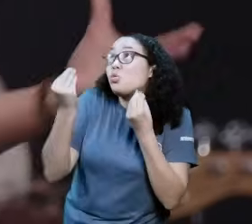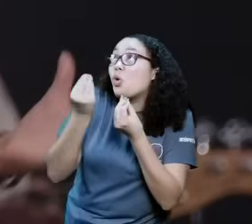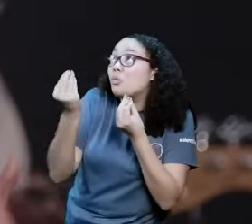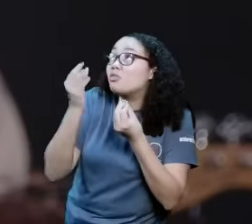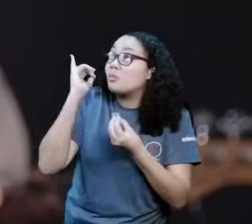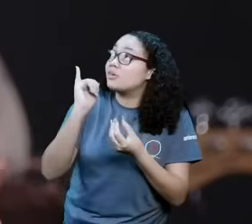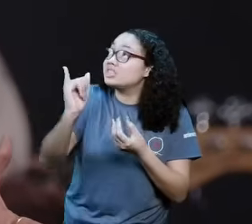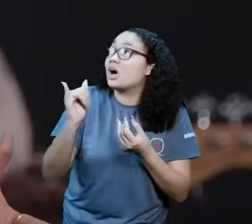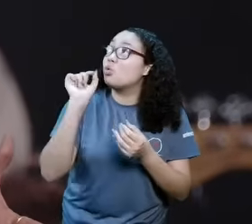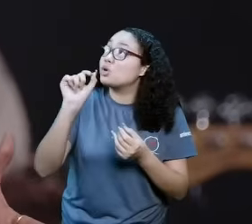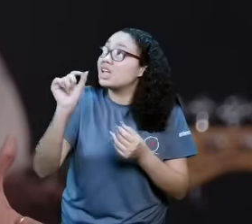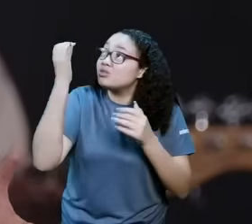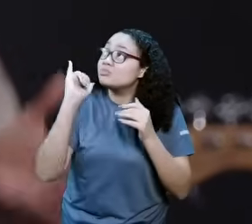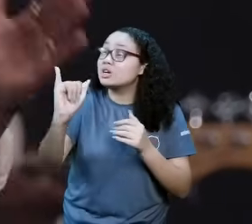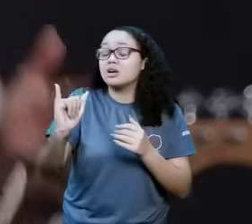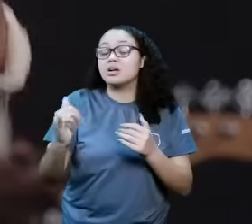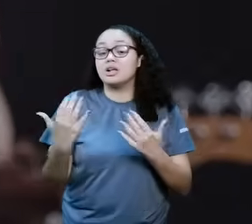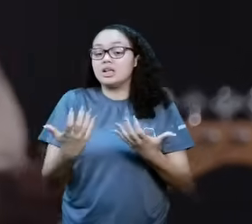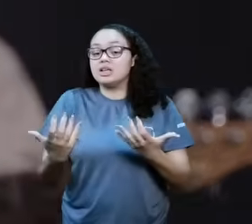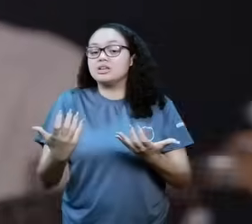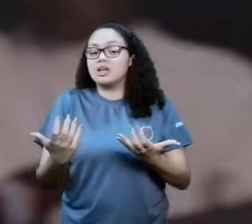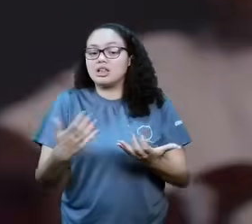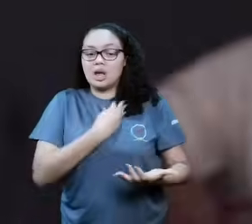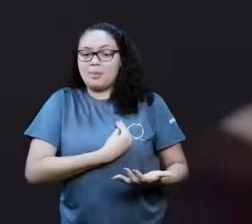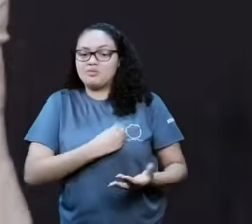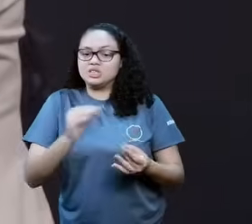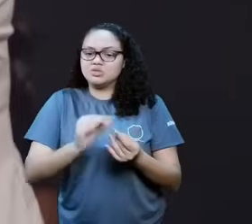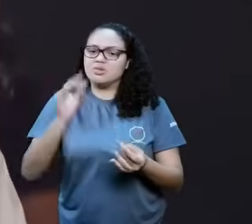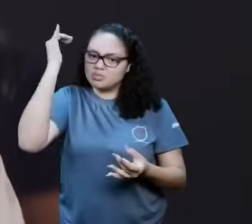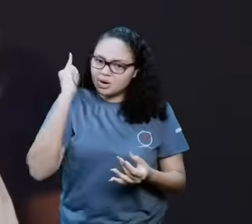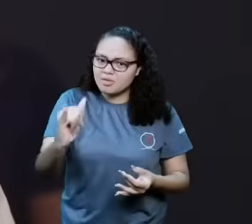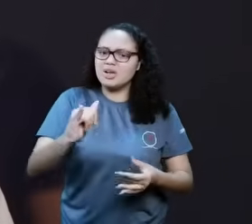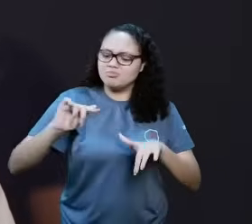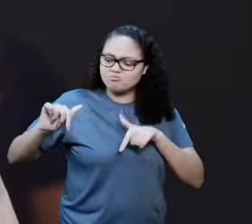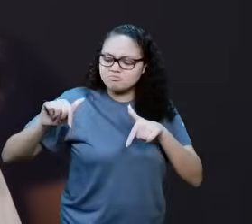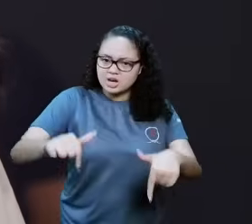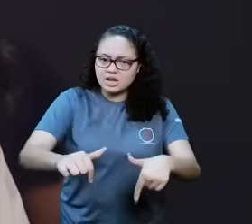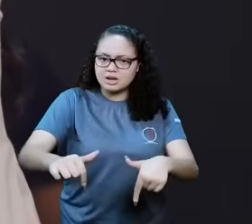guarde isso. Quer ter uma vida espiritual profética ativa?